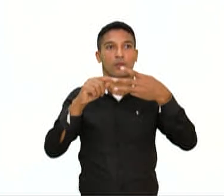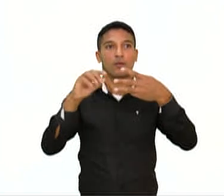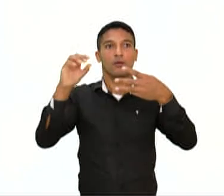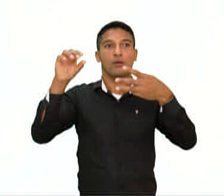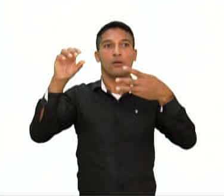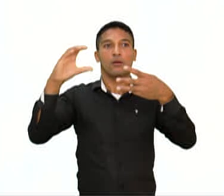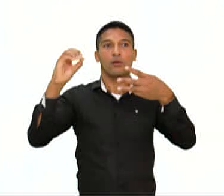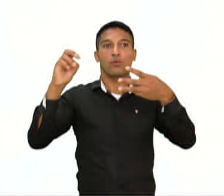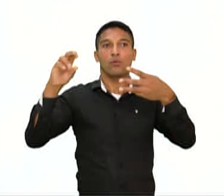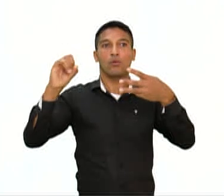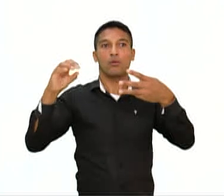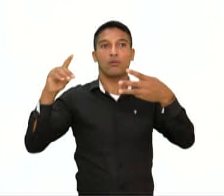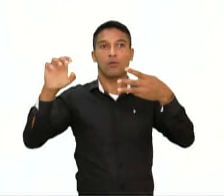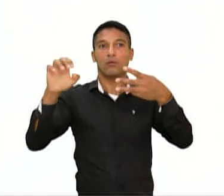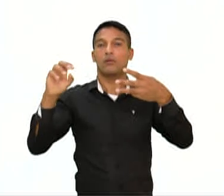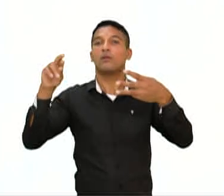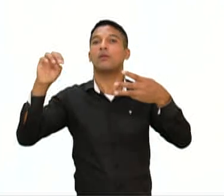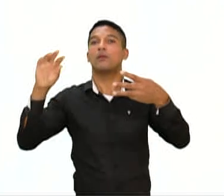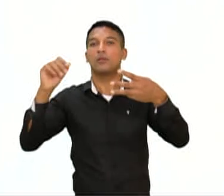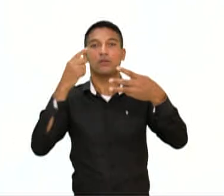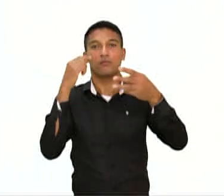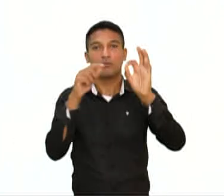ou alternativa D, íris.